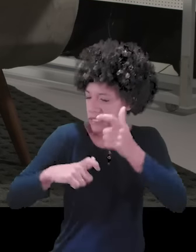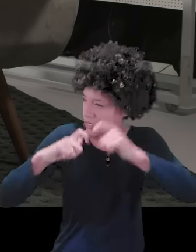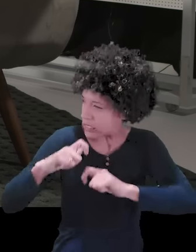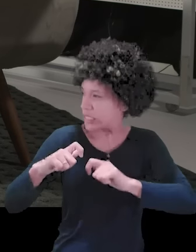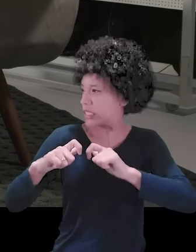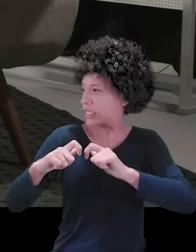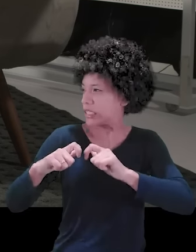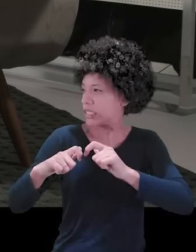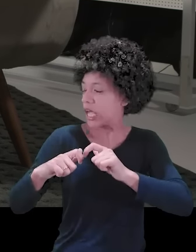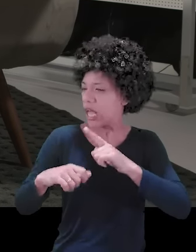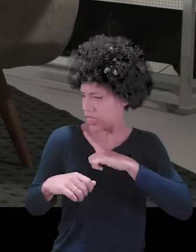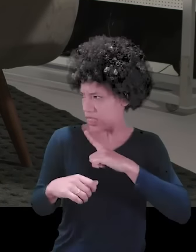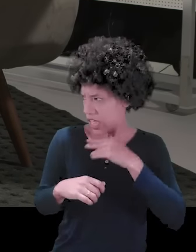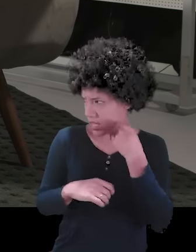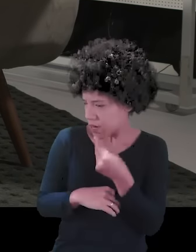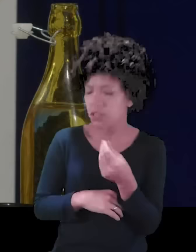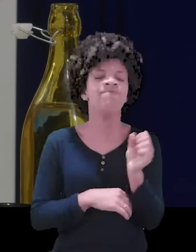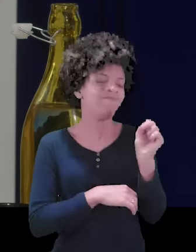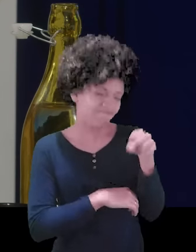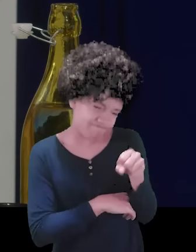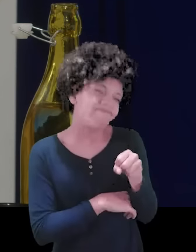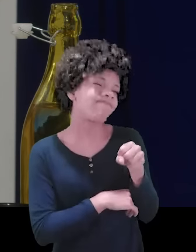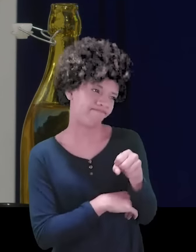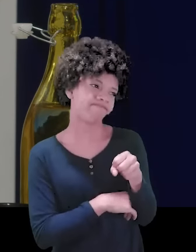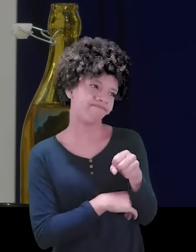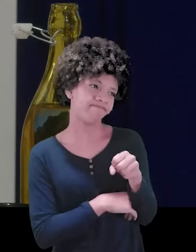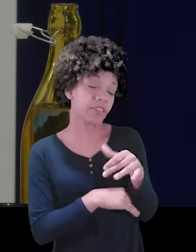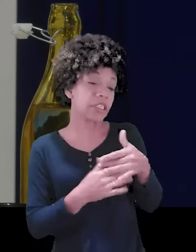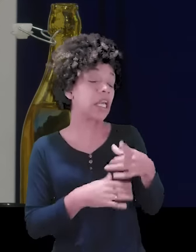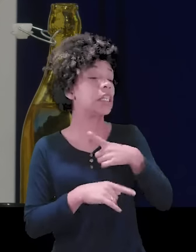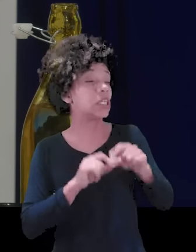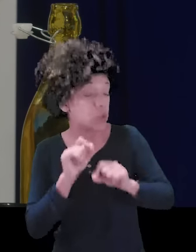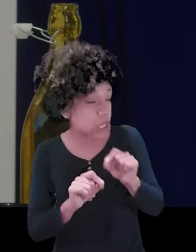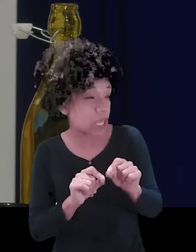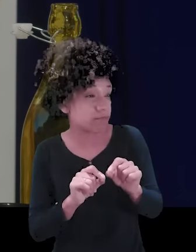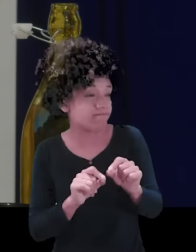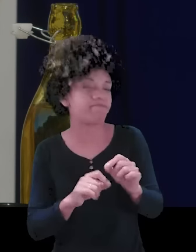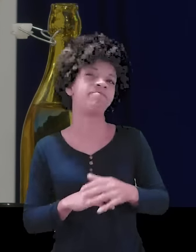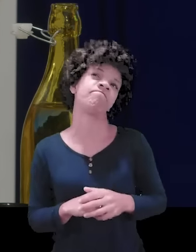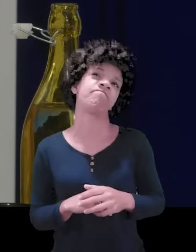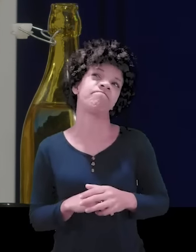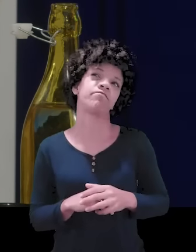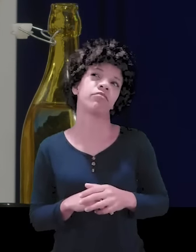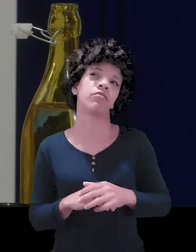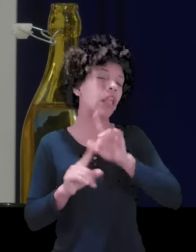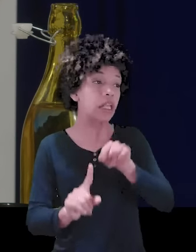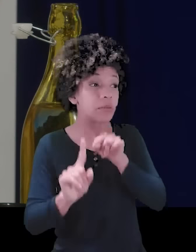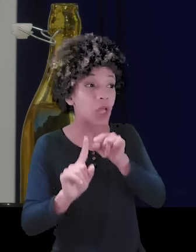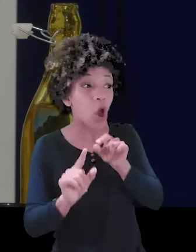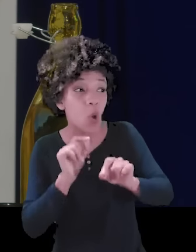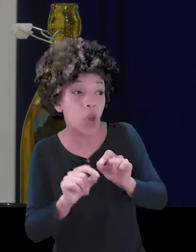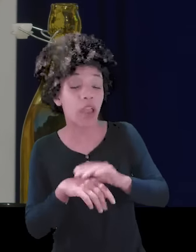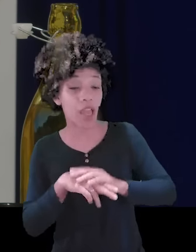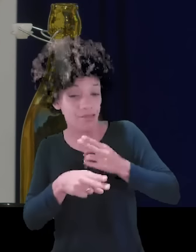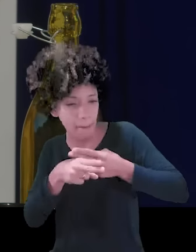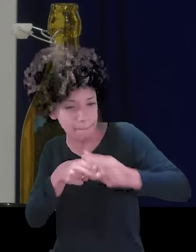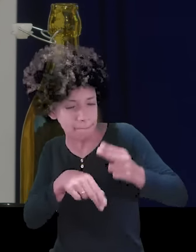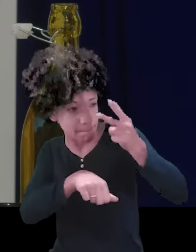água de relato isso tem um e aí a gente entra na questão da